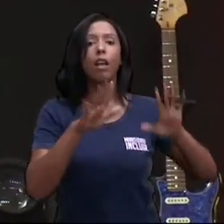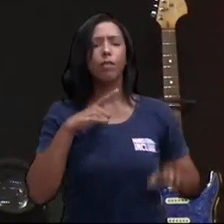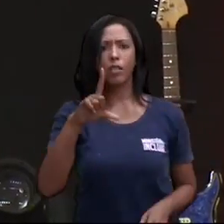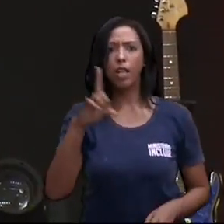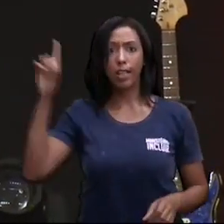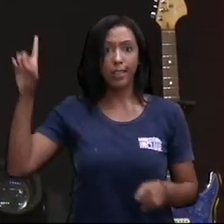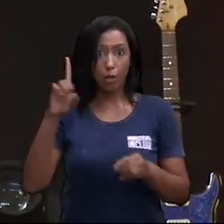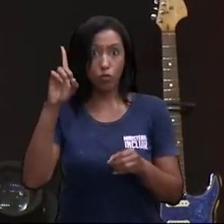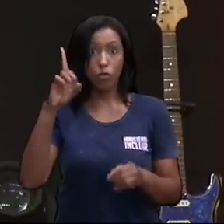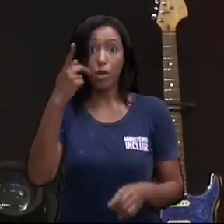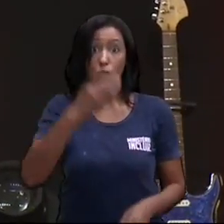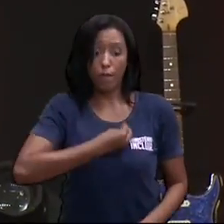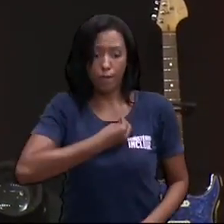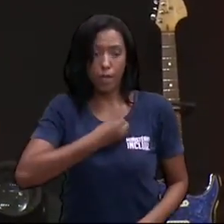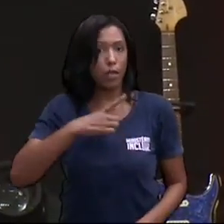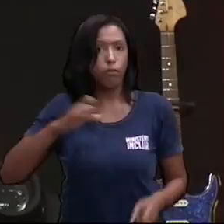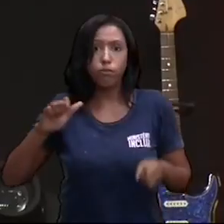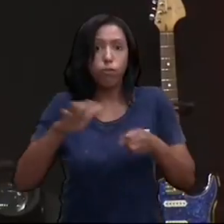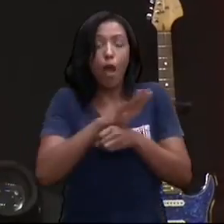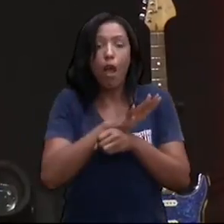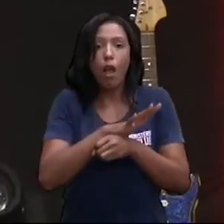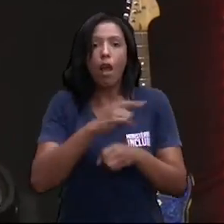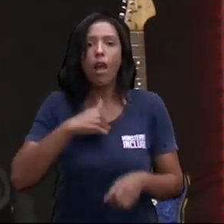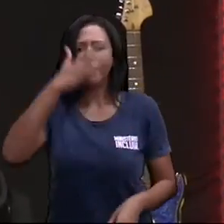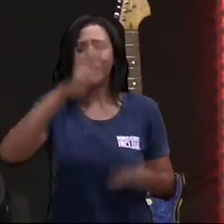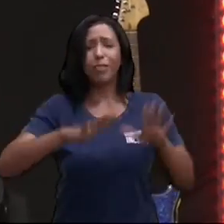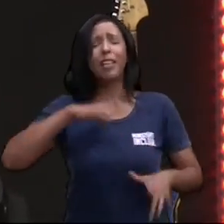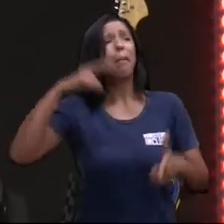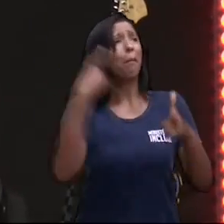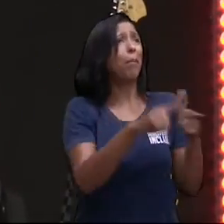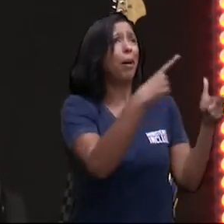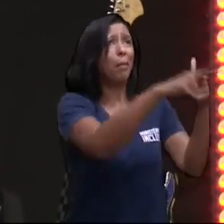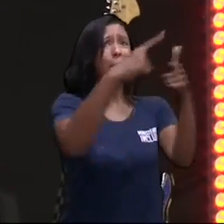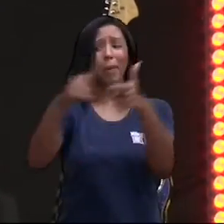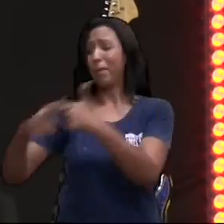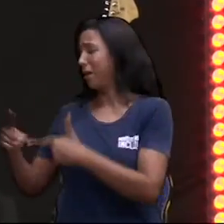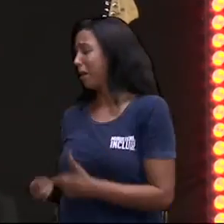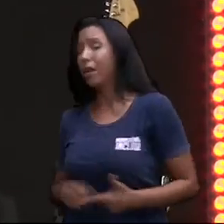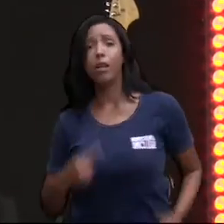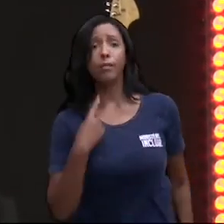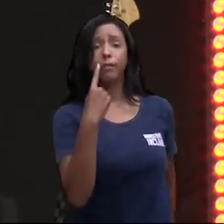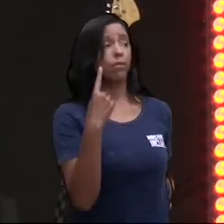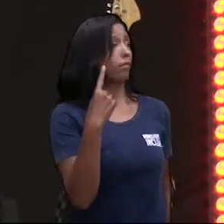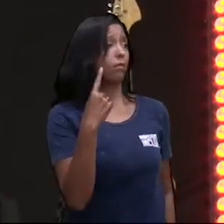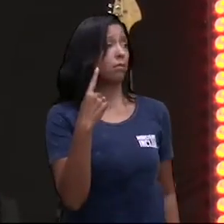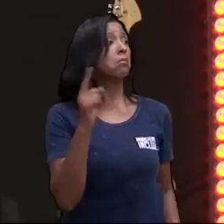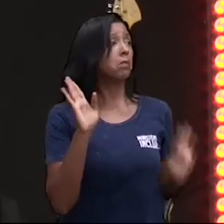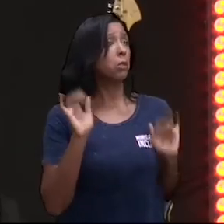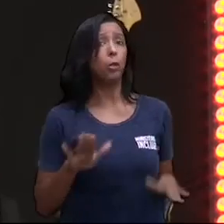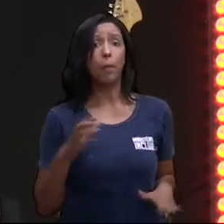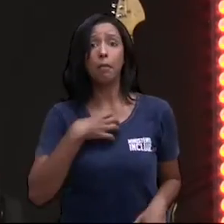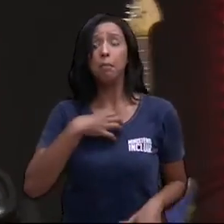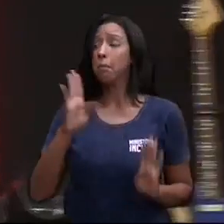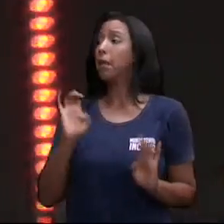redor você tá inteiro ninguém acredita mais você tá lá Deus sabe o que faz o